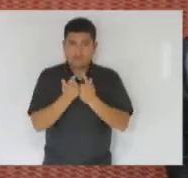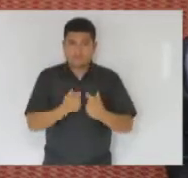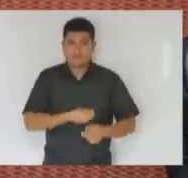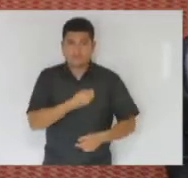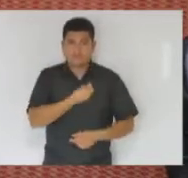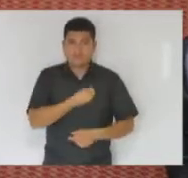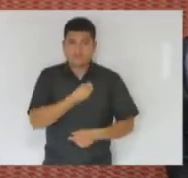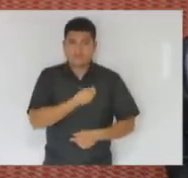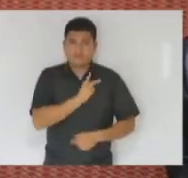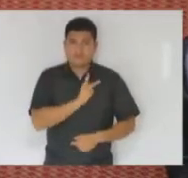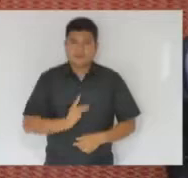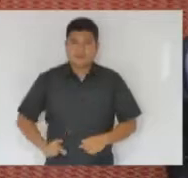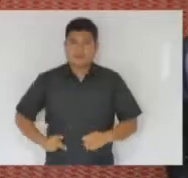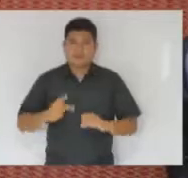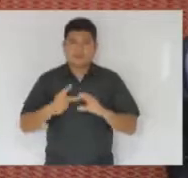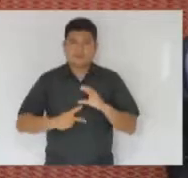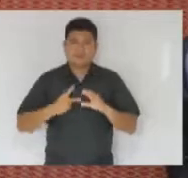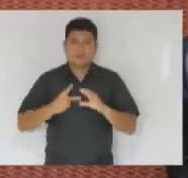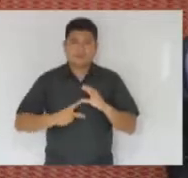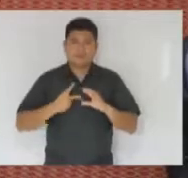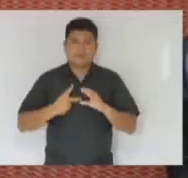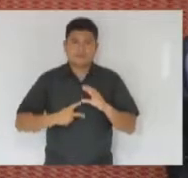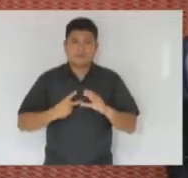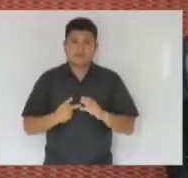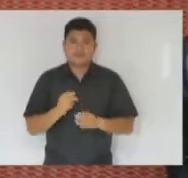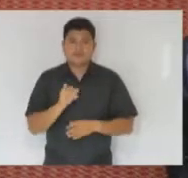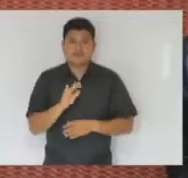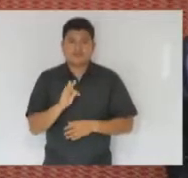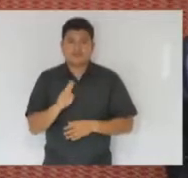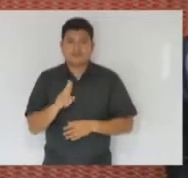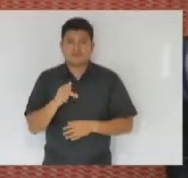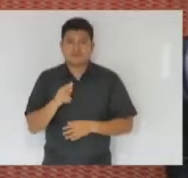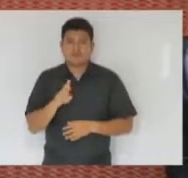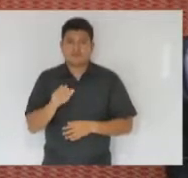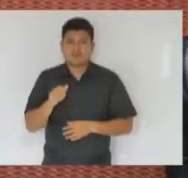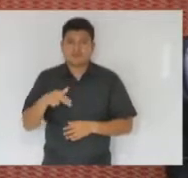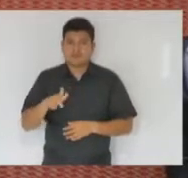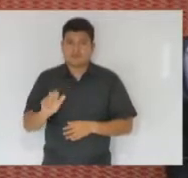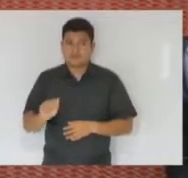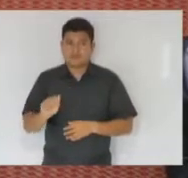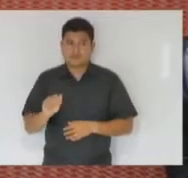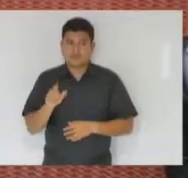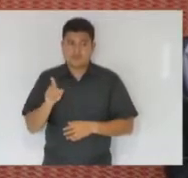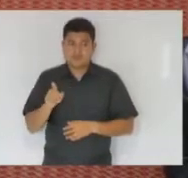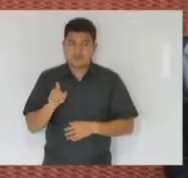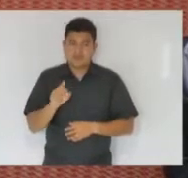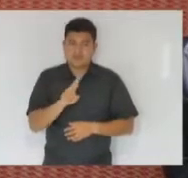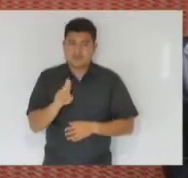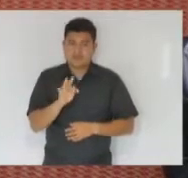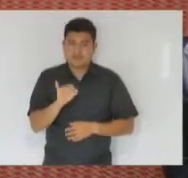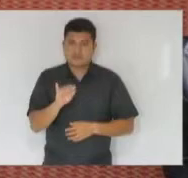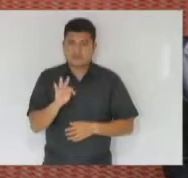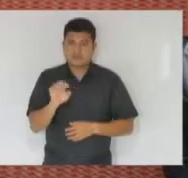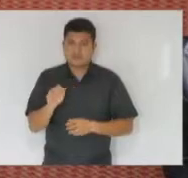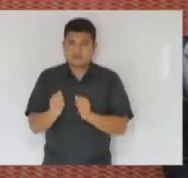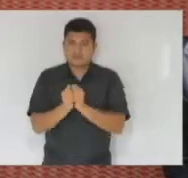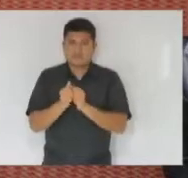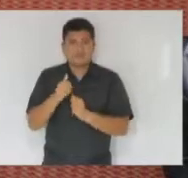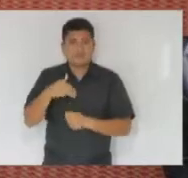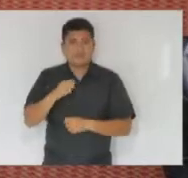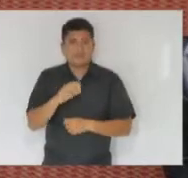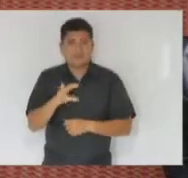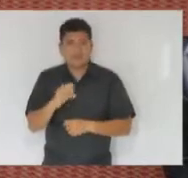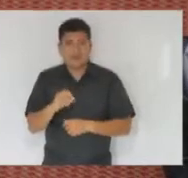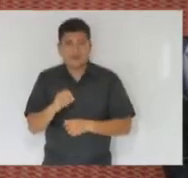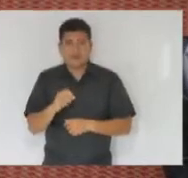da Câmara de Vereadores de Ituporanga, o Almir Schaefer, o nosso popular Tite, e junto o Marco, o Nelson, a Débora e a